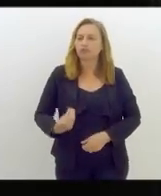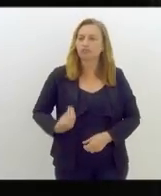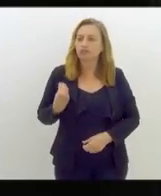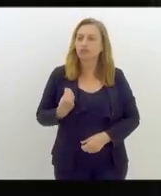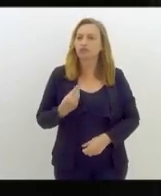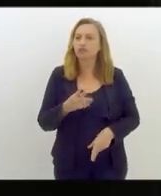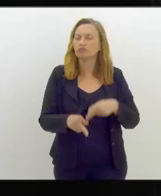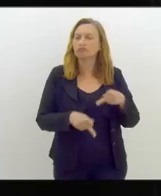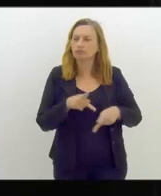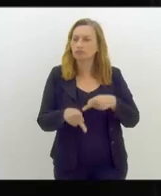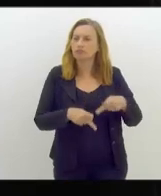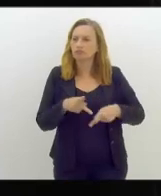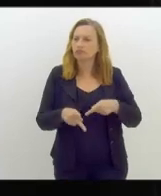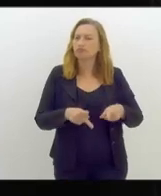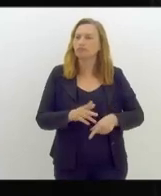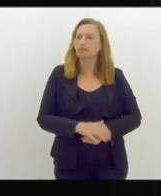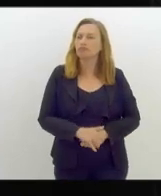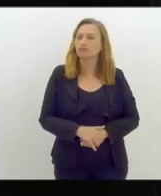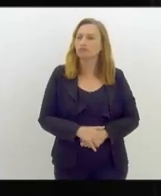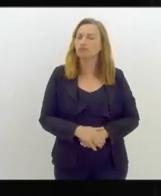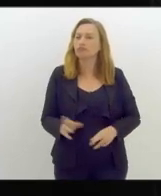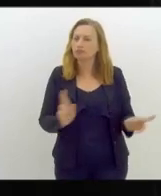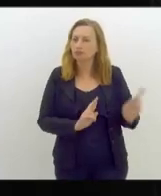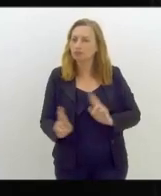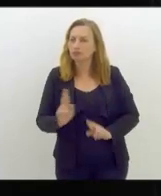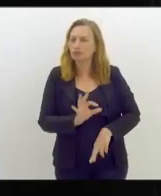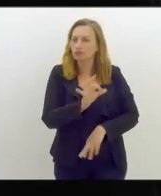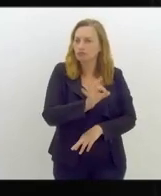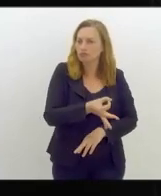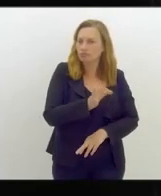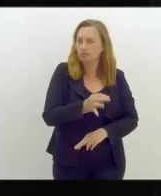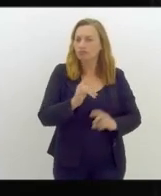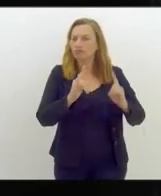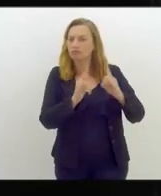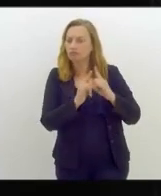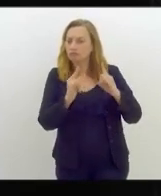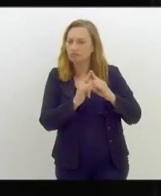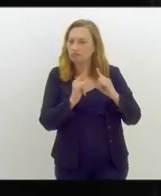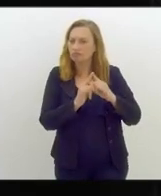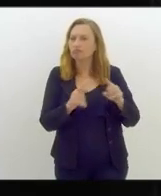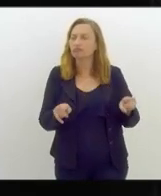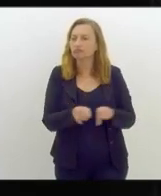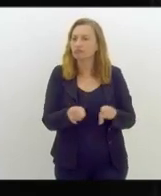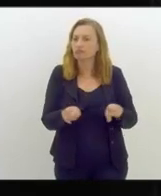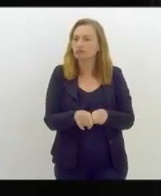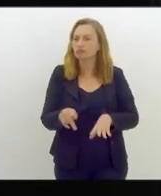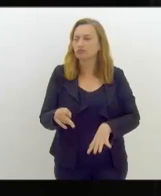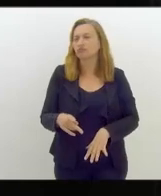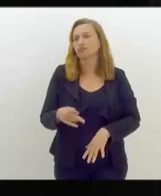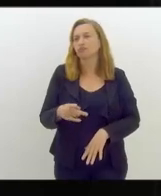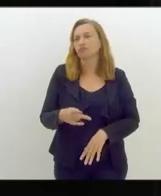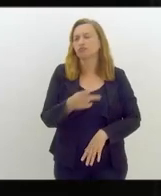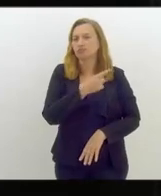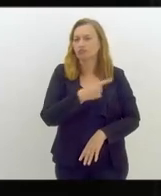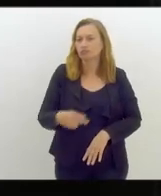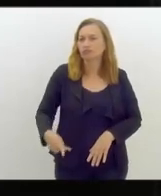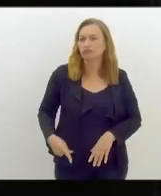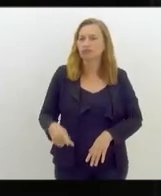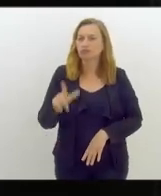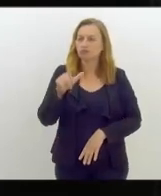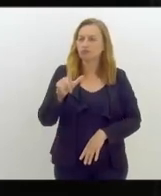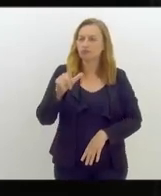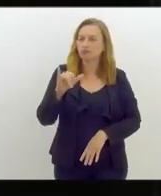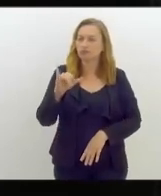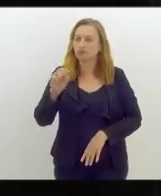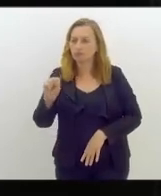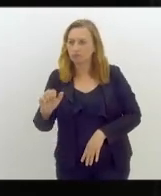dessa população, garantindo a relação necessária com a Fiocruz e a sua presidenta, Nízia Trindade.